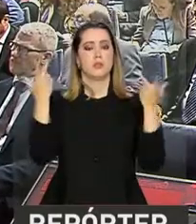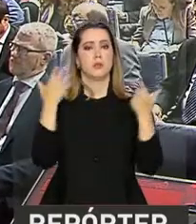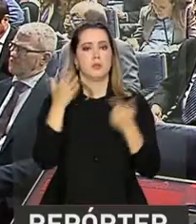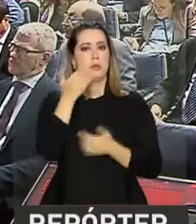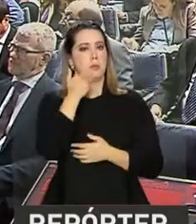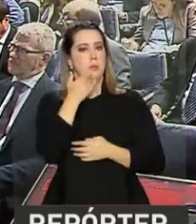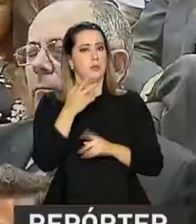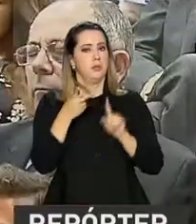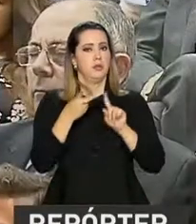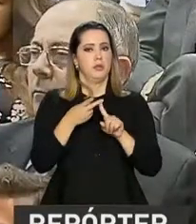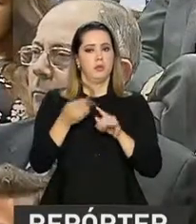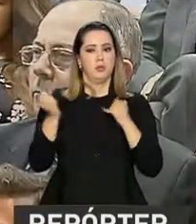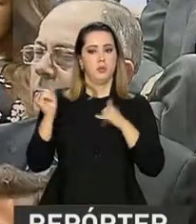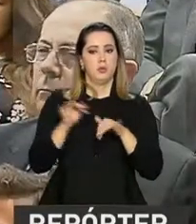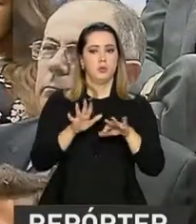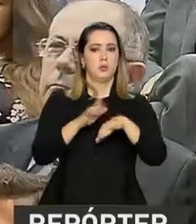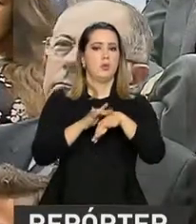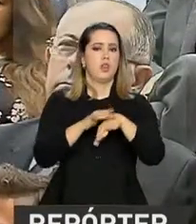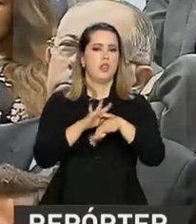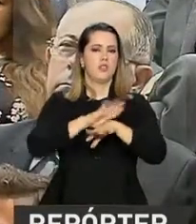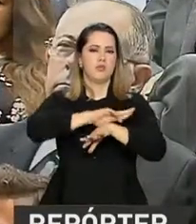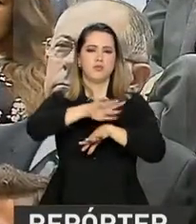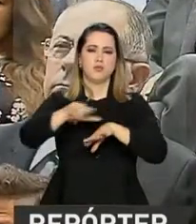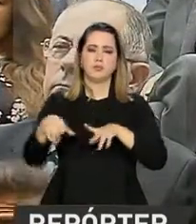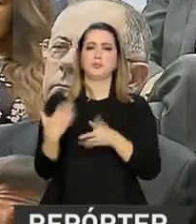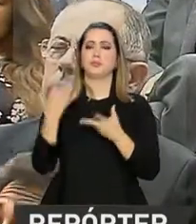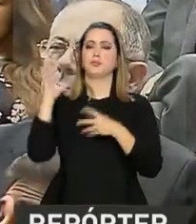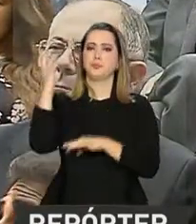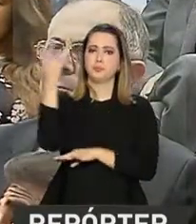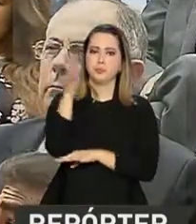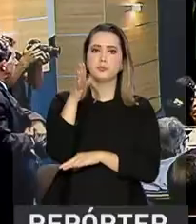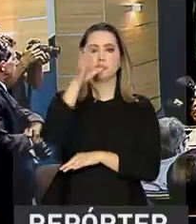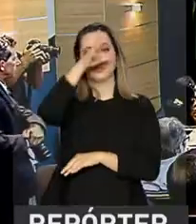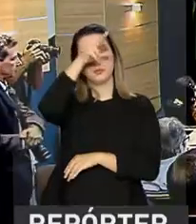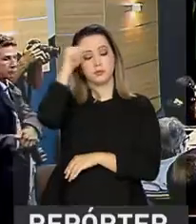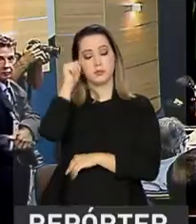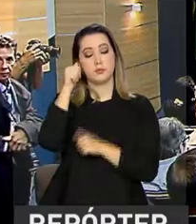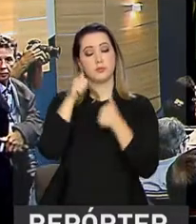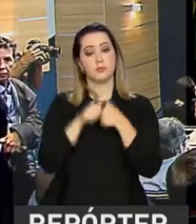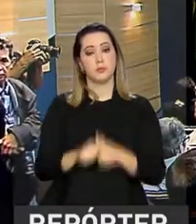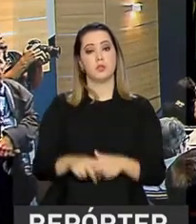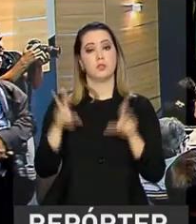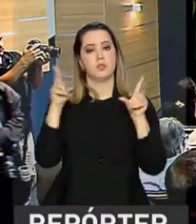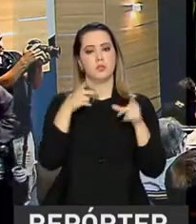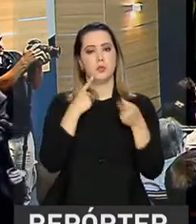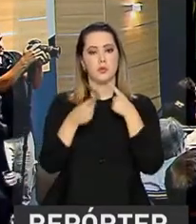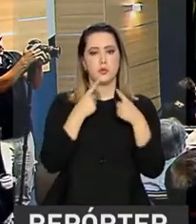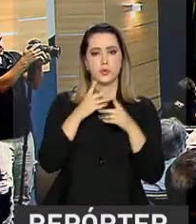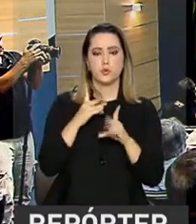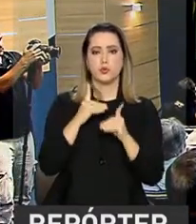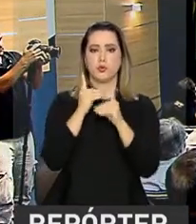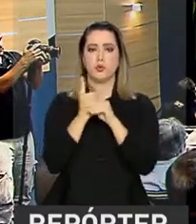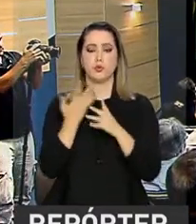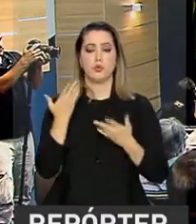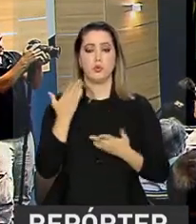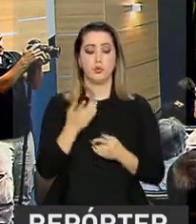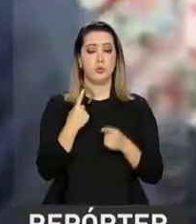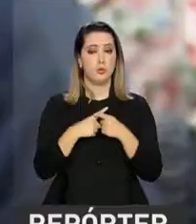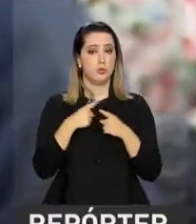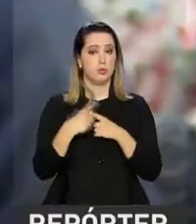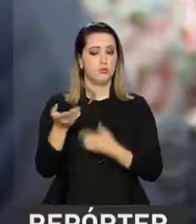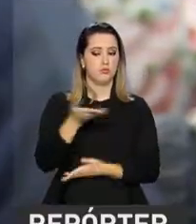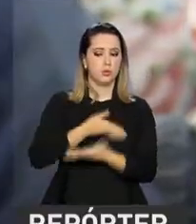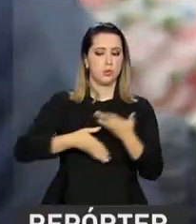epidemias exploração da biodiversidade ea amazônia também foram discutidos no encontro porque se